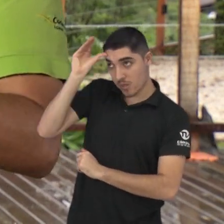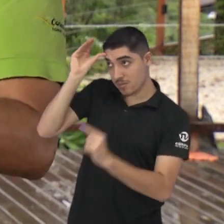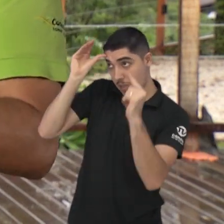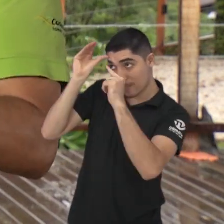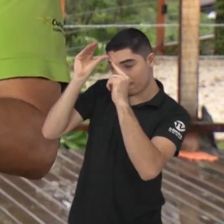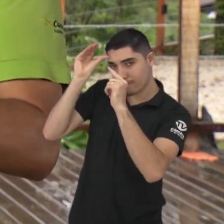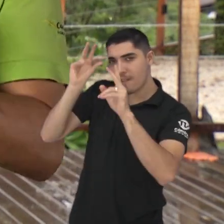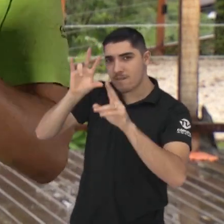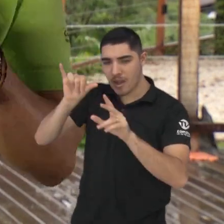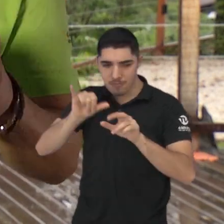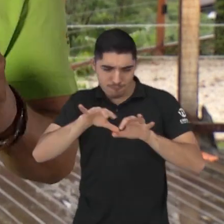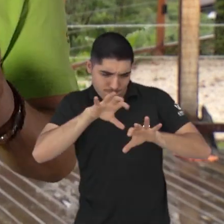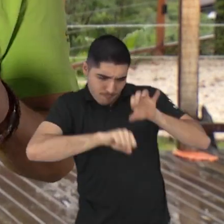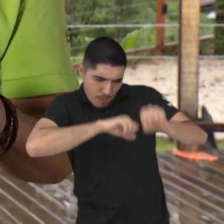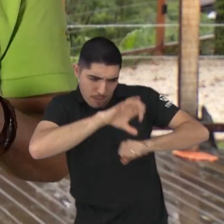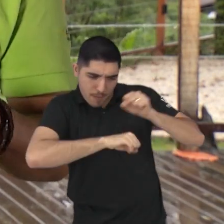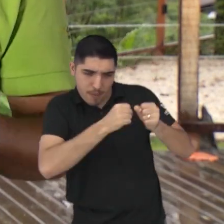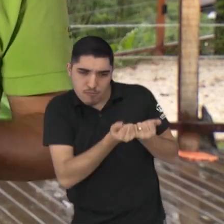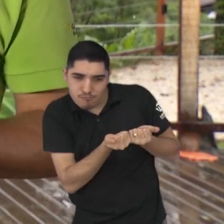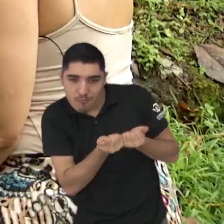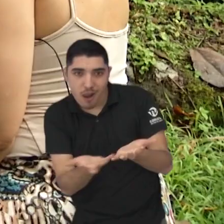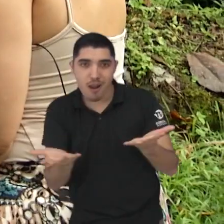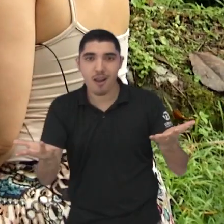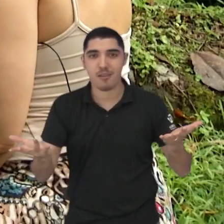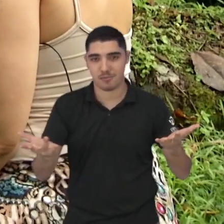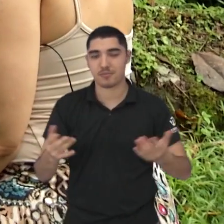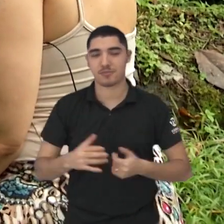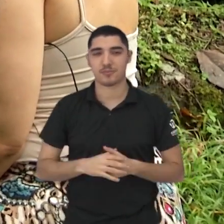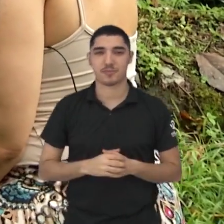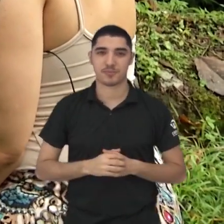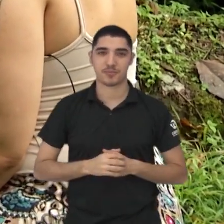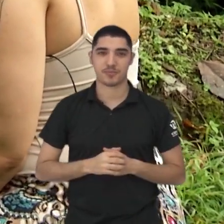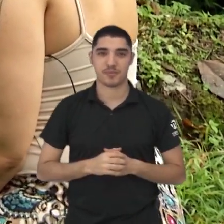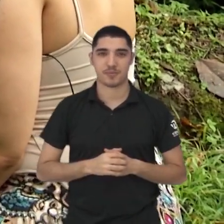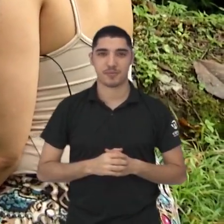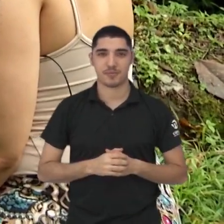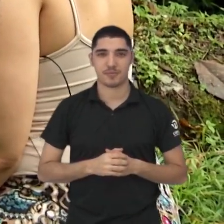vai englobar o que você está trabalhando.